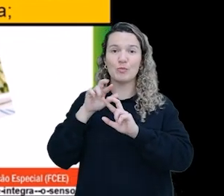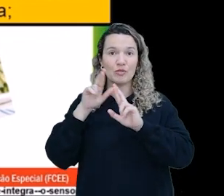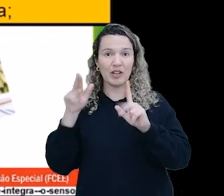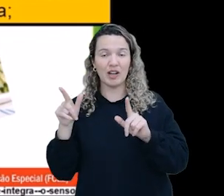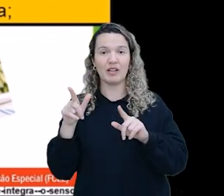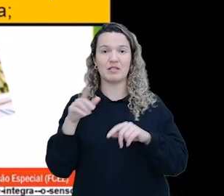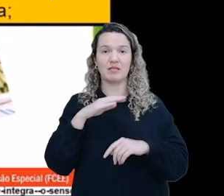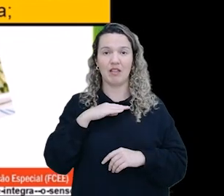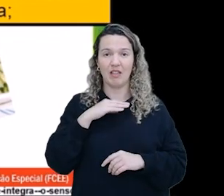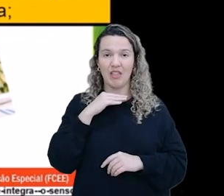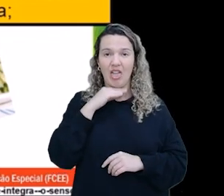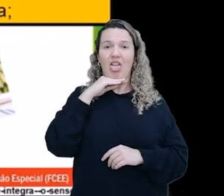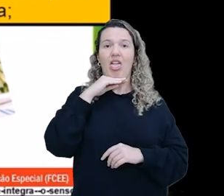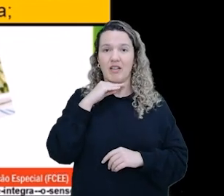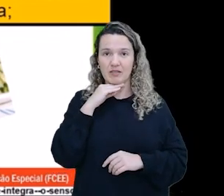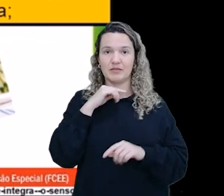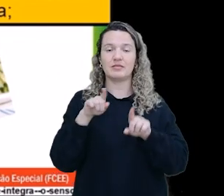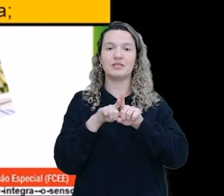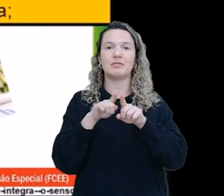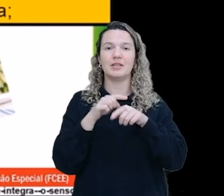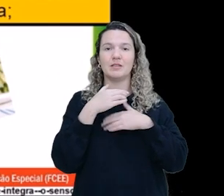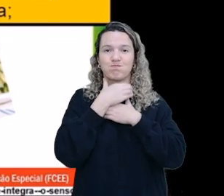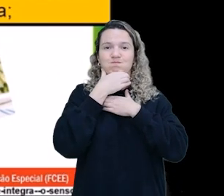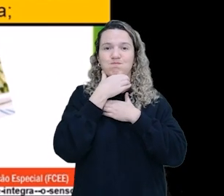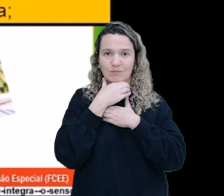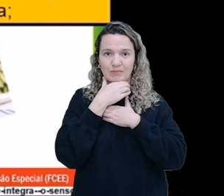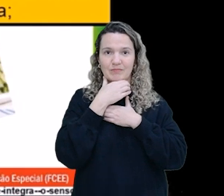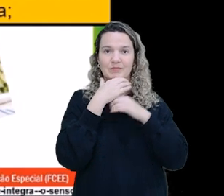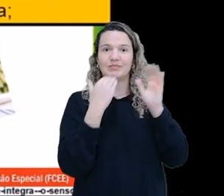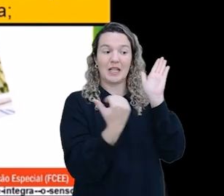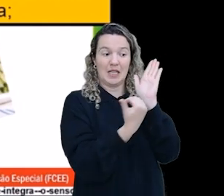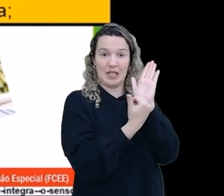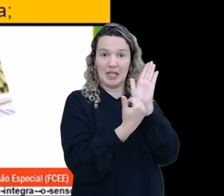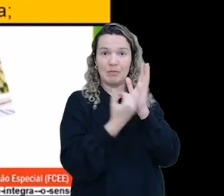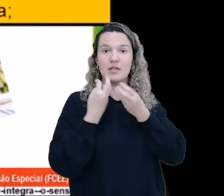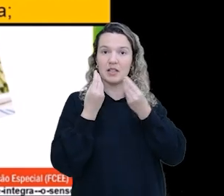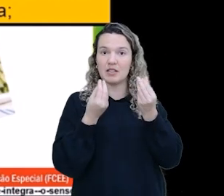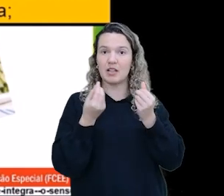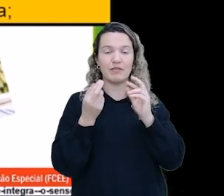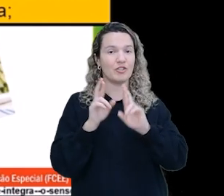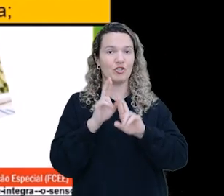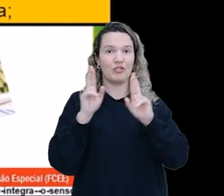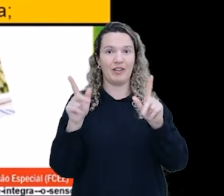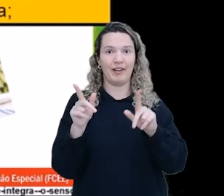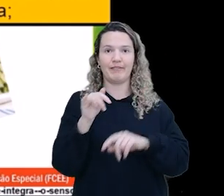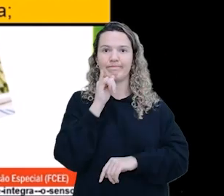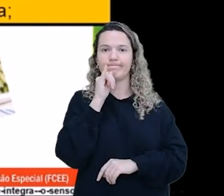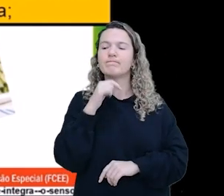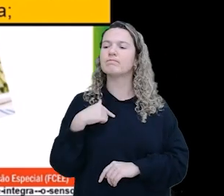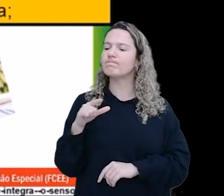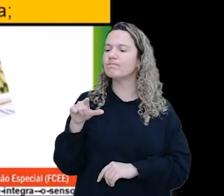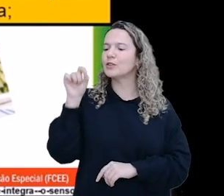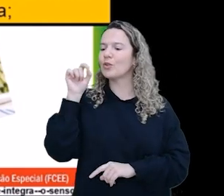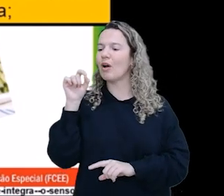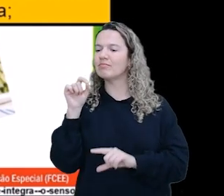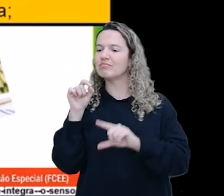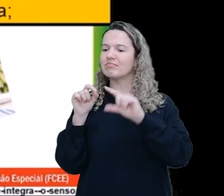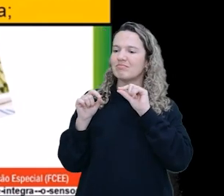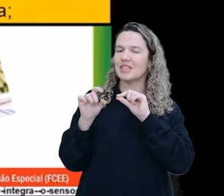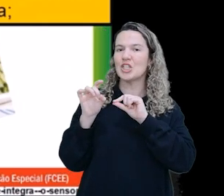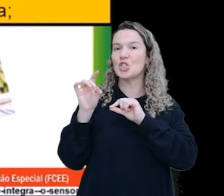salivação e também engasgos. Já as hipossensíveis apresentam preferência por certas comidas,